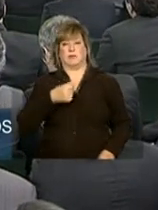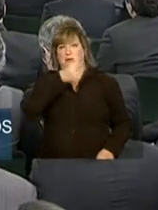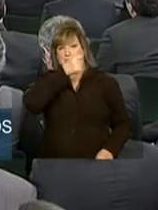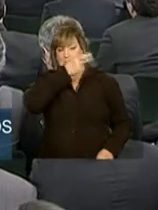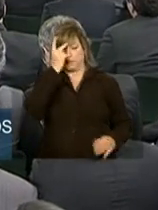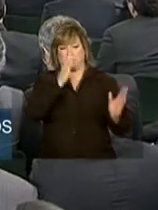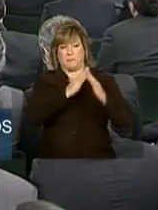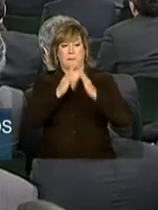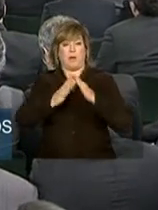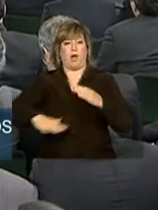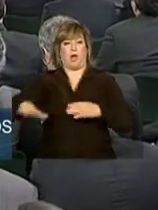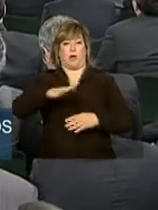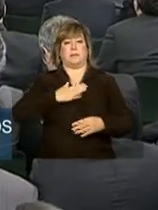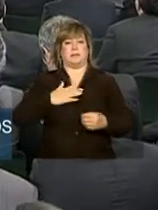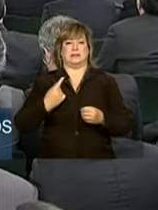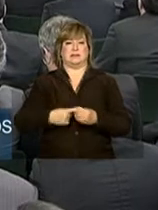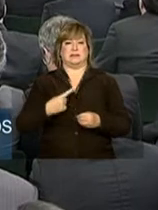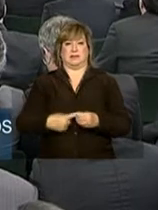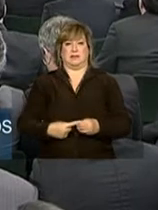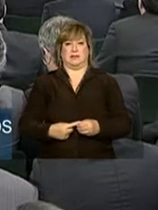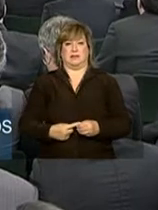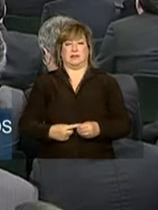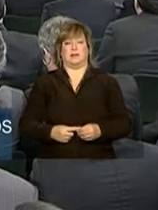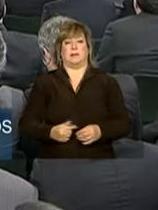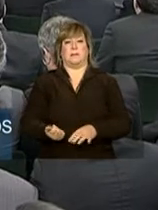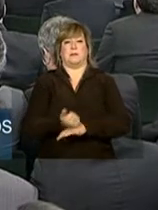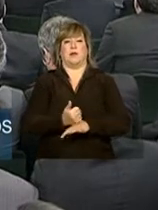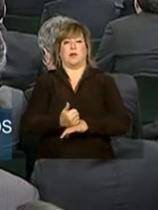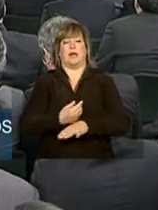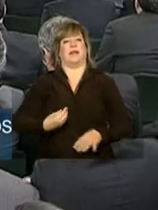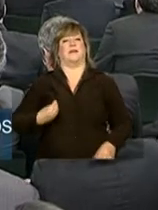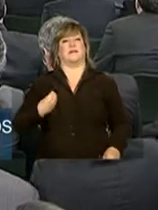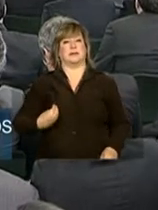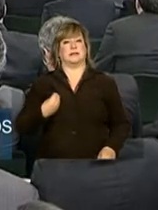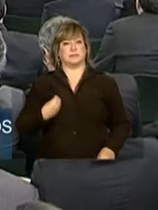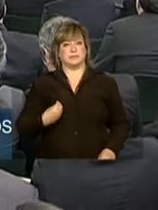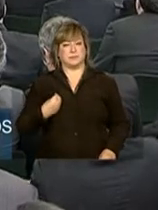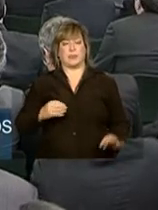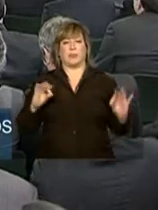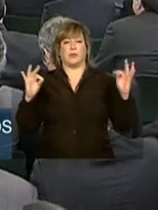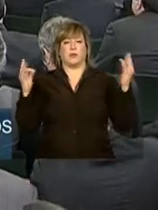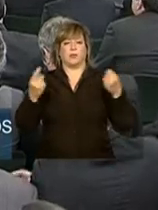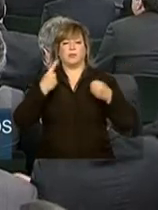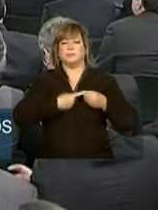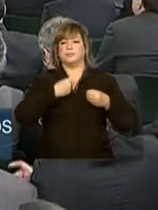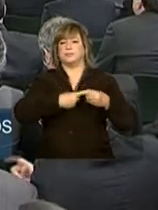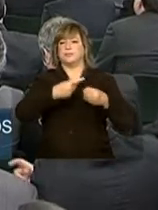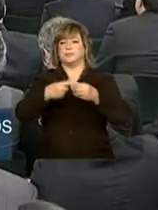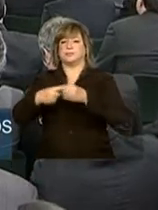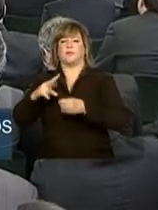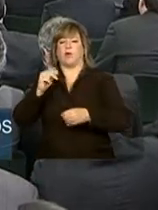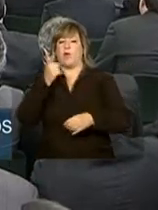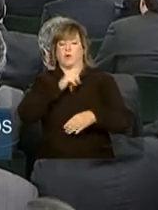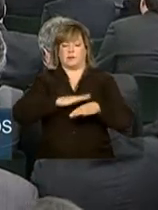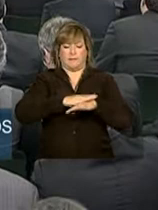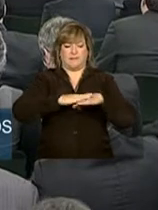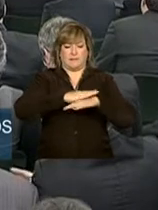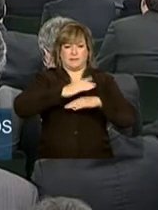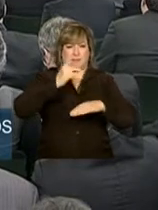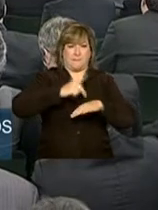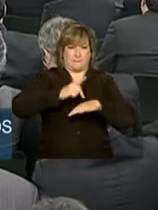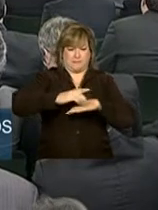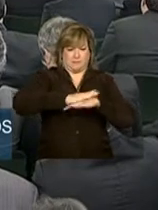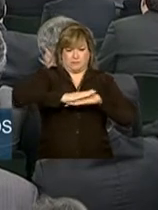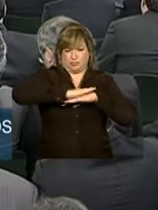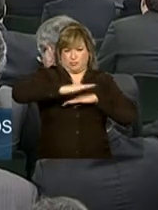munícipes. Vai melhorar a qualidade de vida de todos os bairros que eu vou conseguir asfaltar. E eu